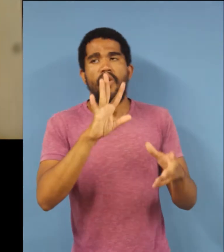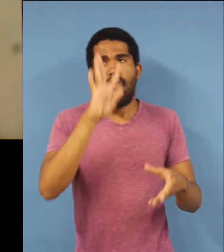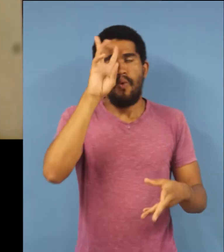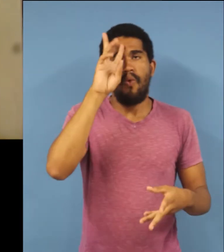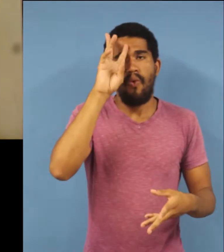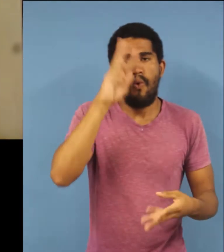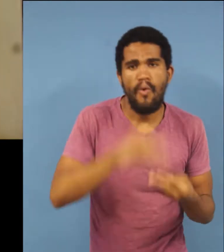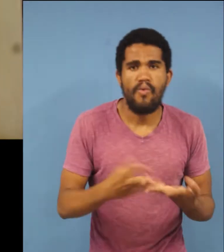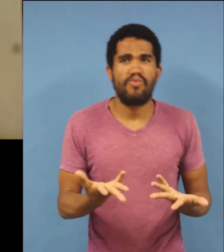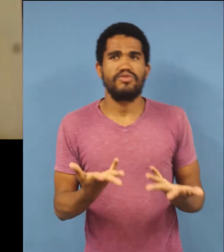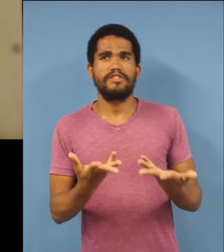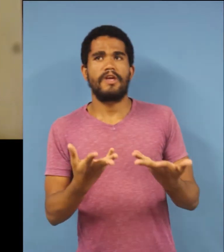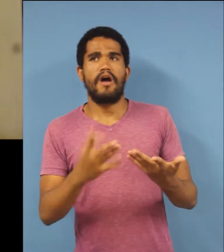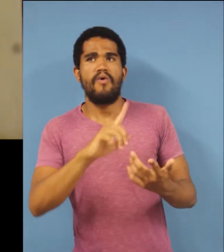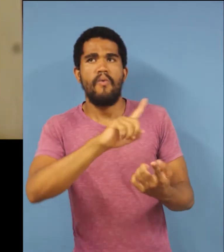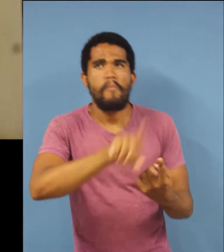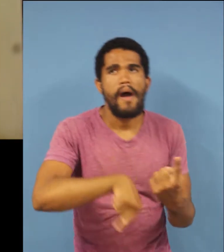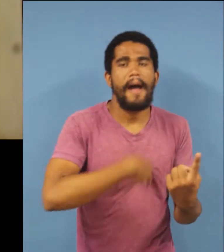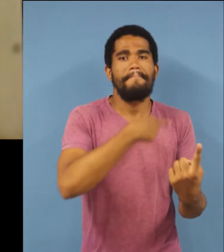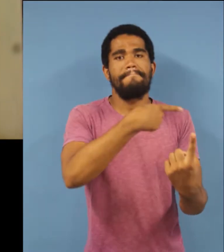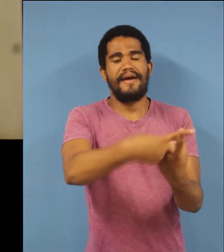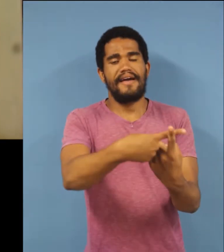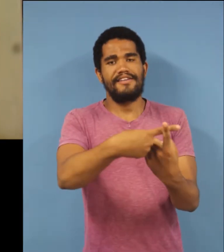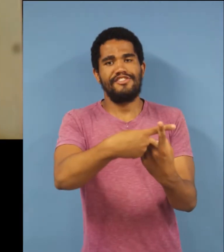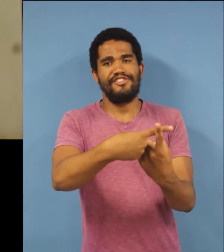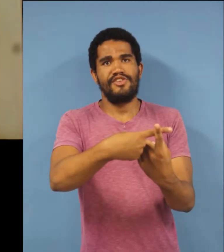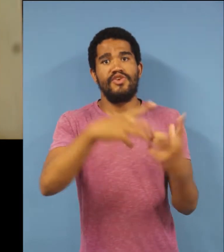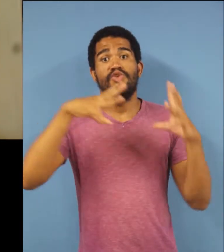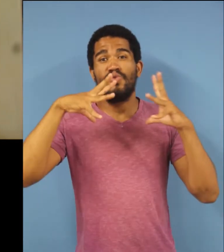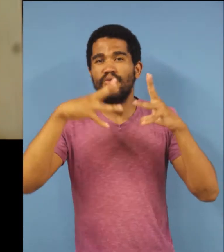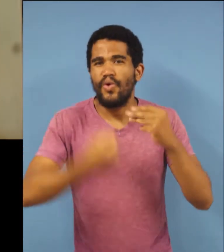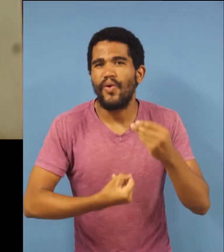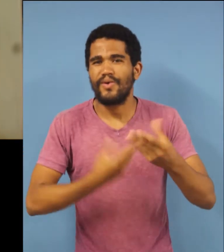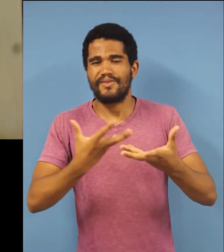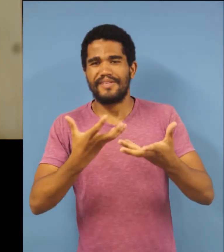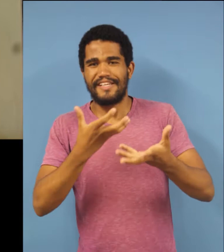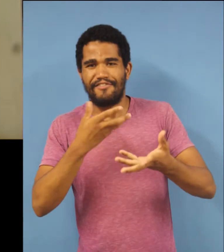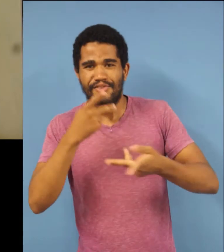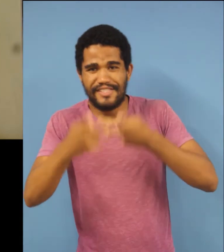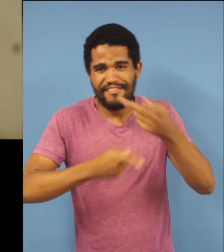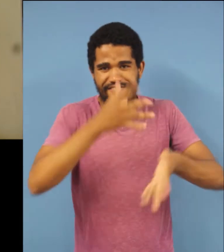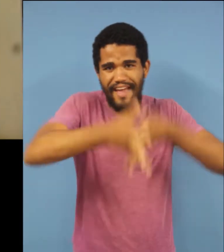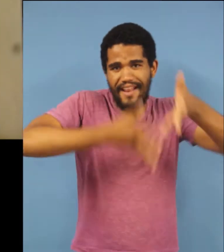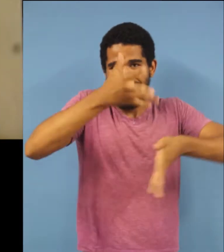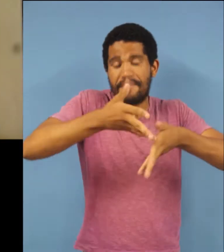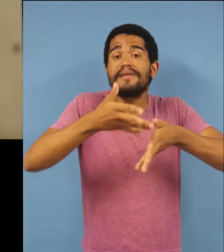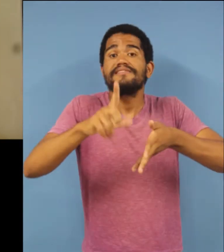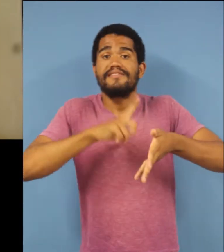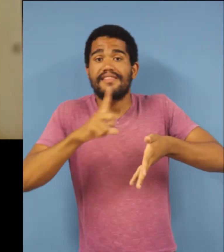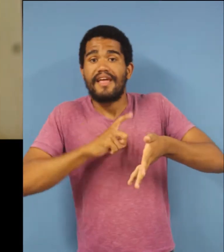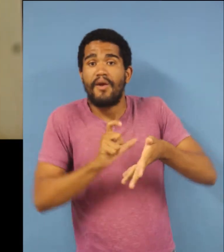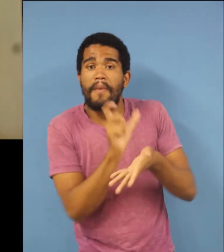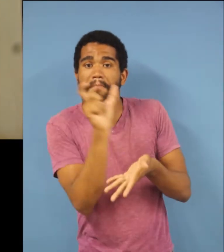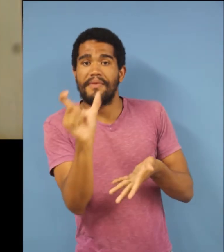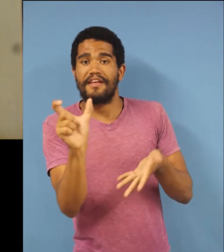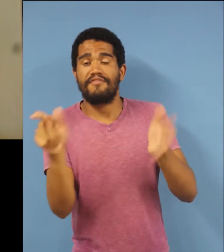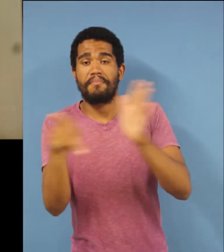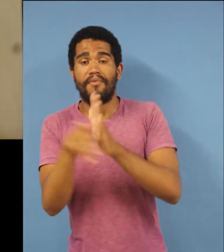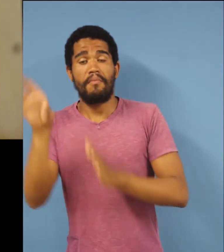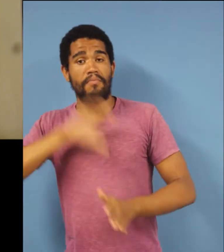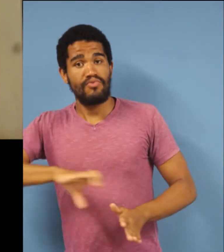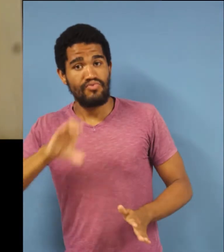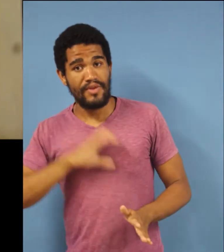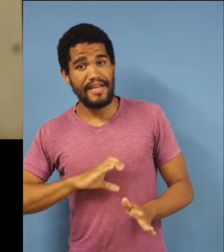de conclusão. Tudo isso que não é de concessão, enfim, tudo isso que você traz para o seu texto, esse direcionamento, a função